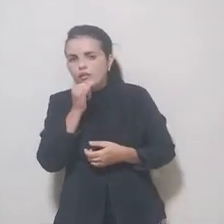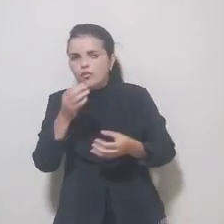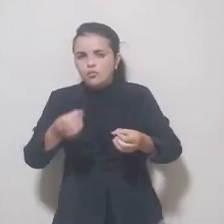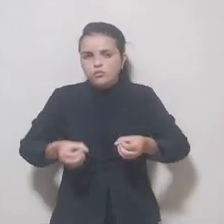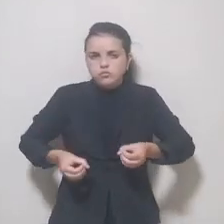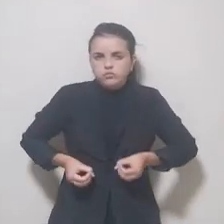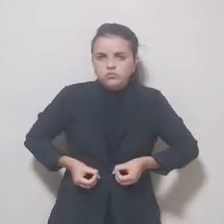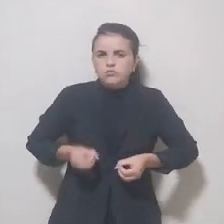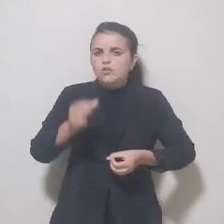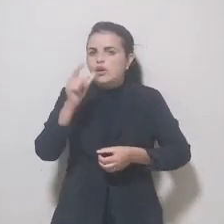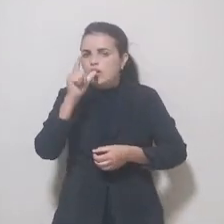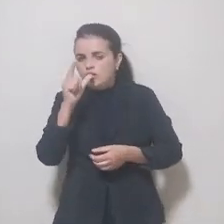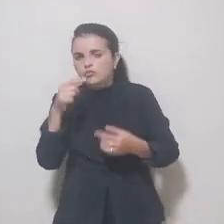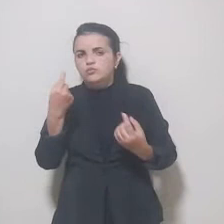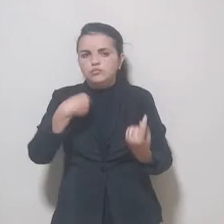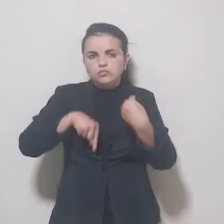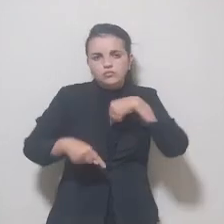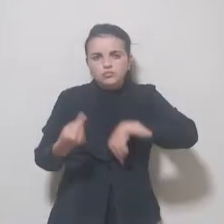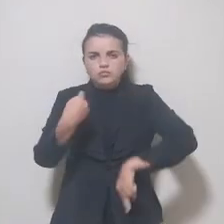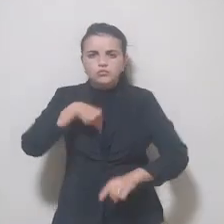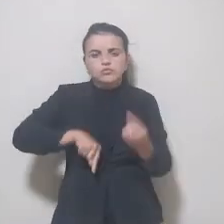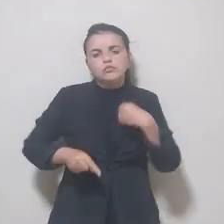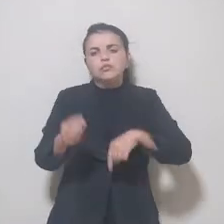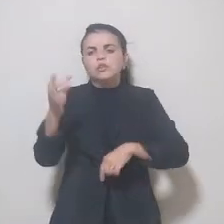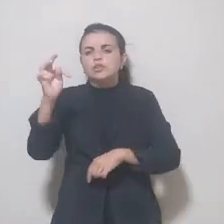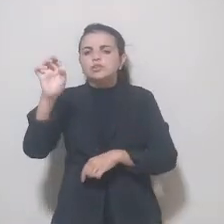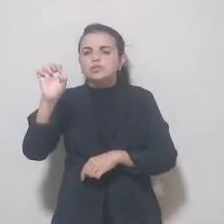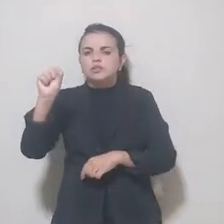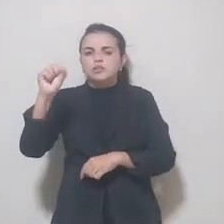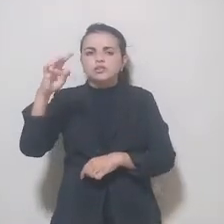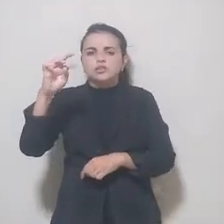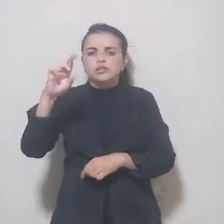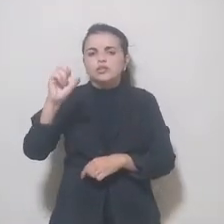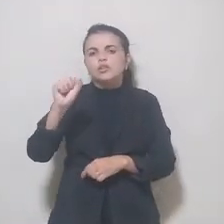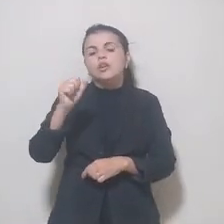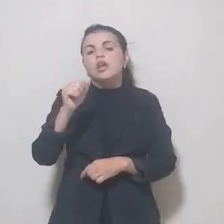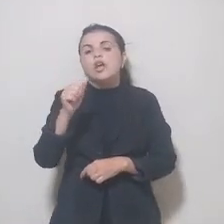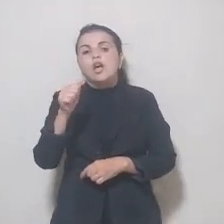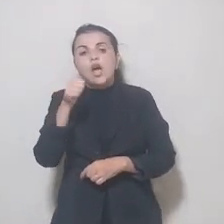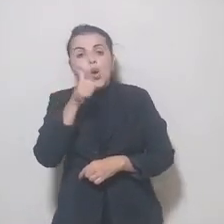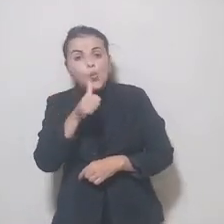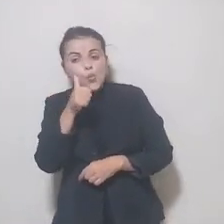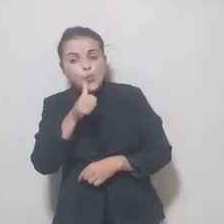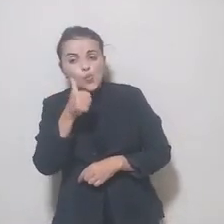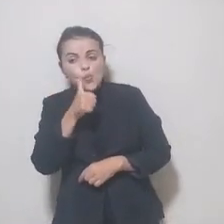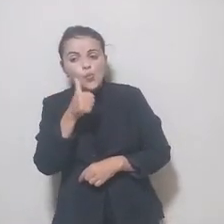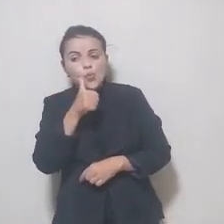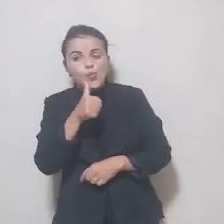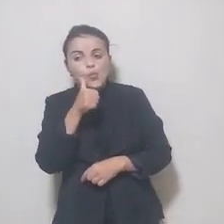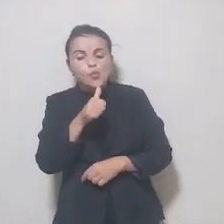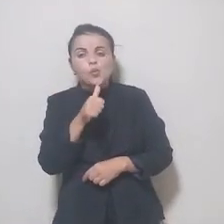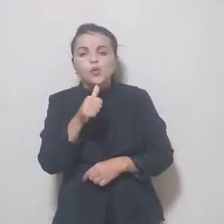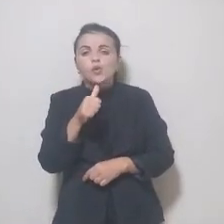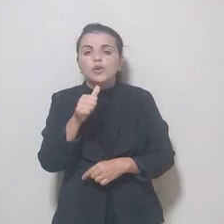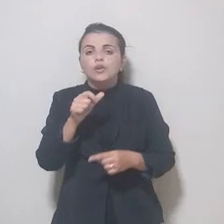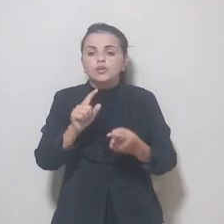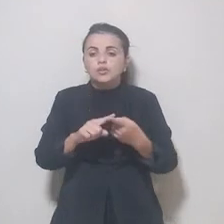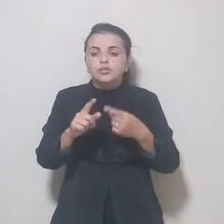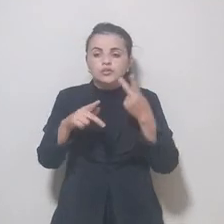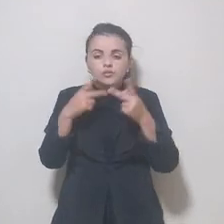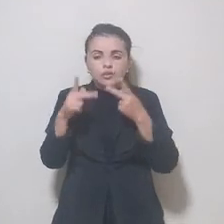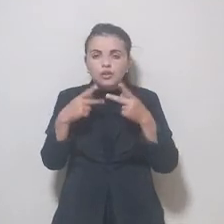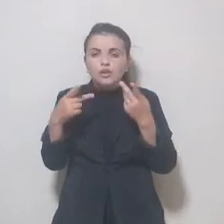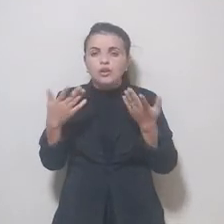o órgão, ou melhor, o hormônio testosterona, enquanto das mulheres a gente tem, como a gente já deve ter ouvido falar, vocês devem ter ouvido falar em algum